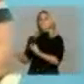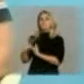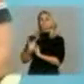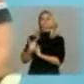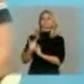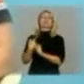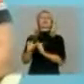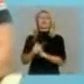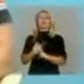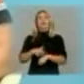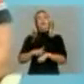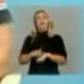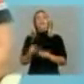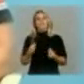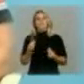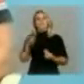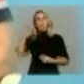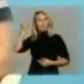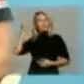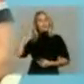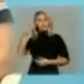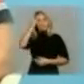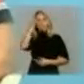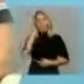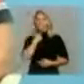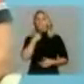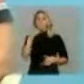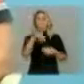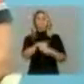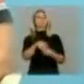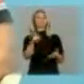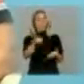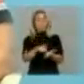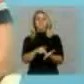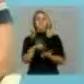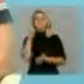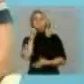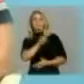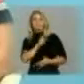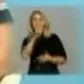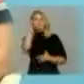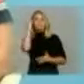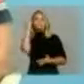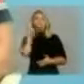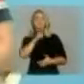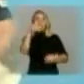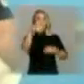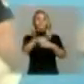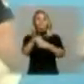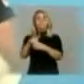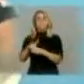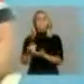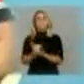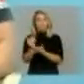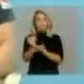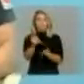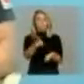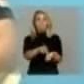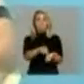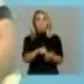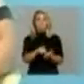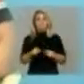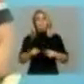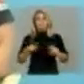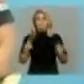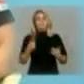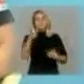estigmatizadas ainda, né? No tempo da deputada, as pessoas sequer podiam votar, né? E ela conseguiu que as pessoas votassem. Mas